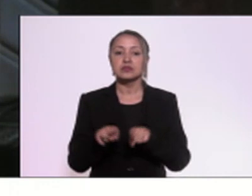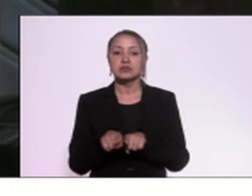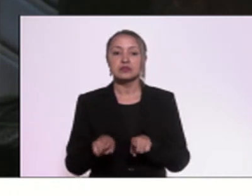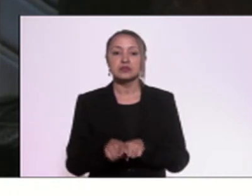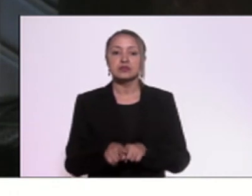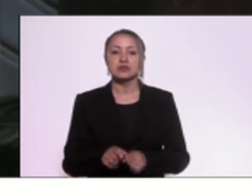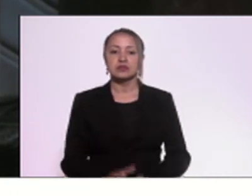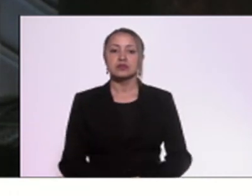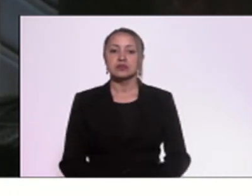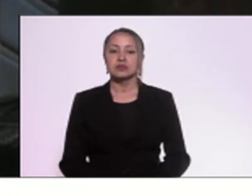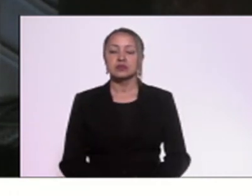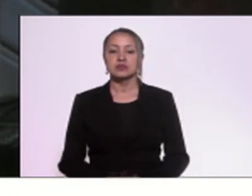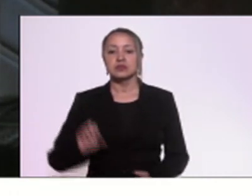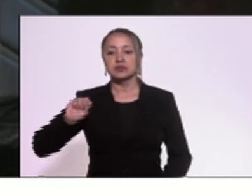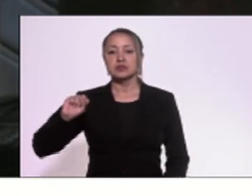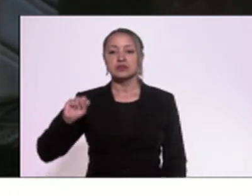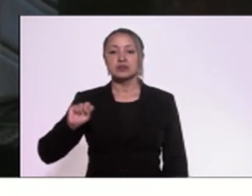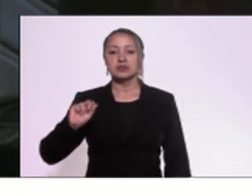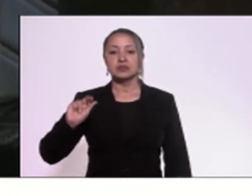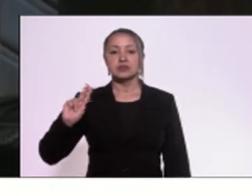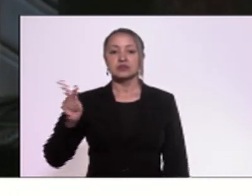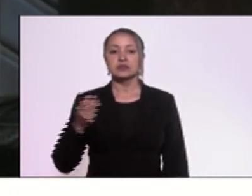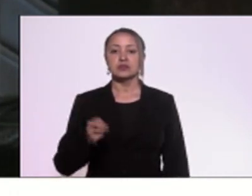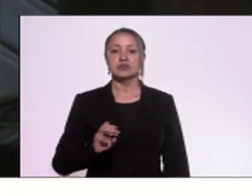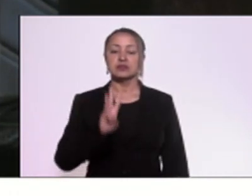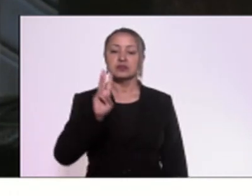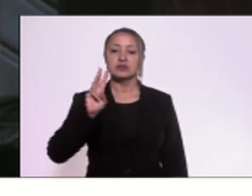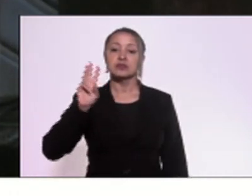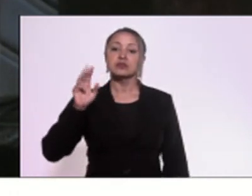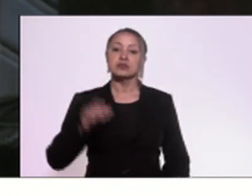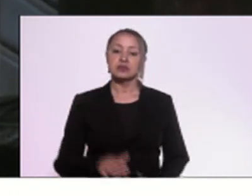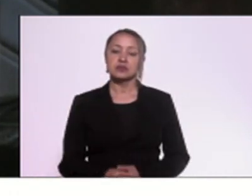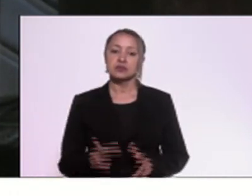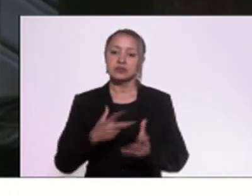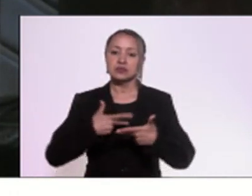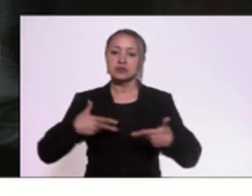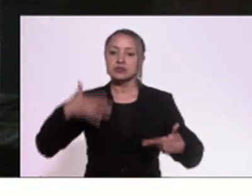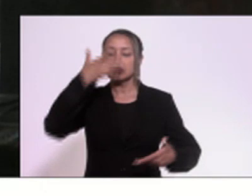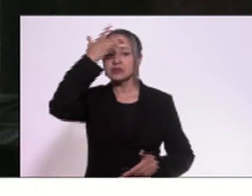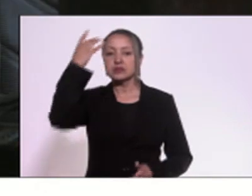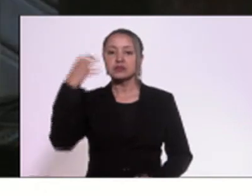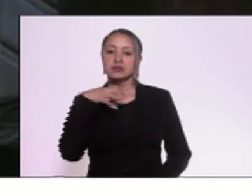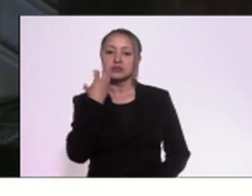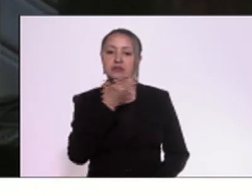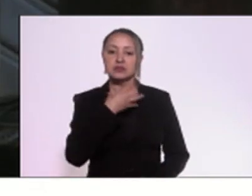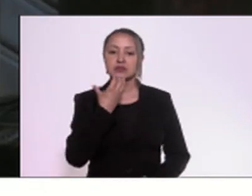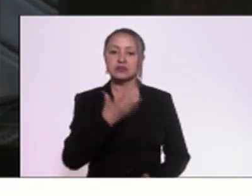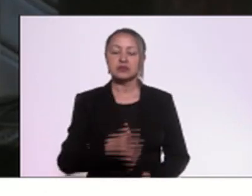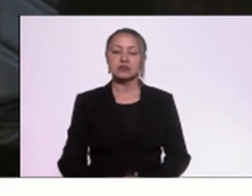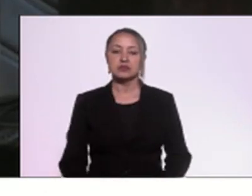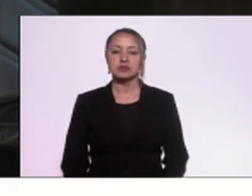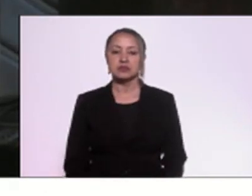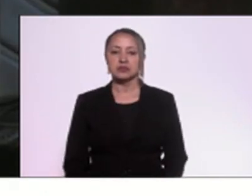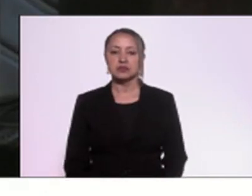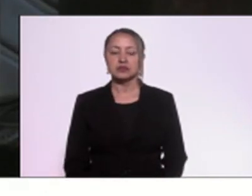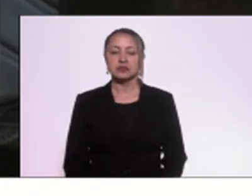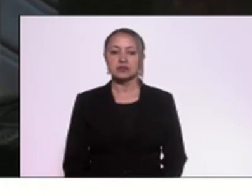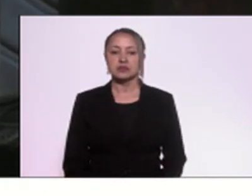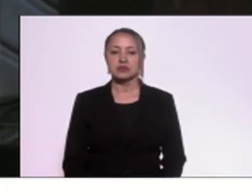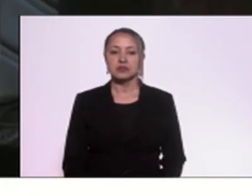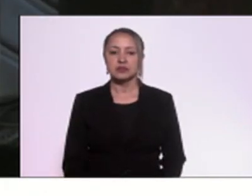mais ou menos falou, a PTR, então, Associação Brasileira de Produtores Teatrais, que mais ou